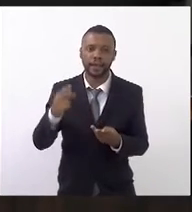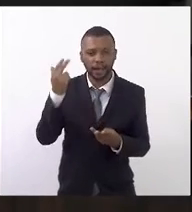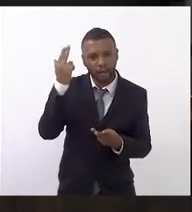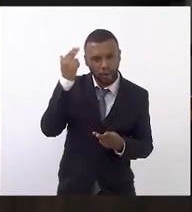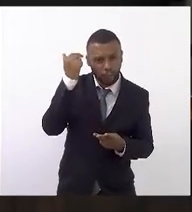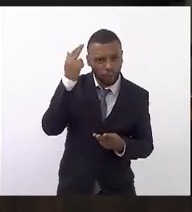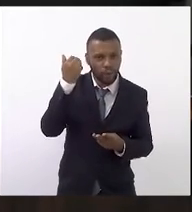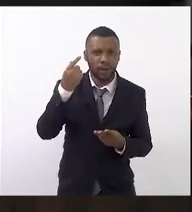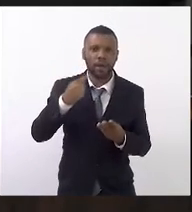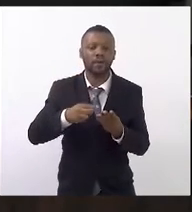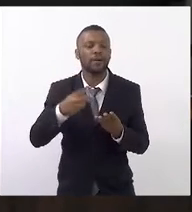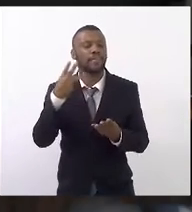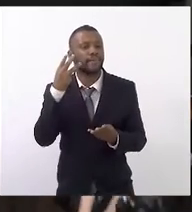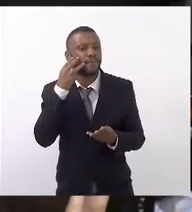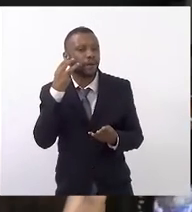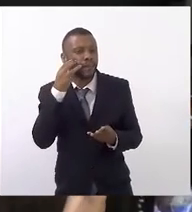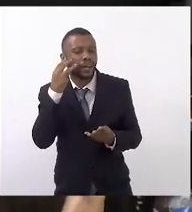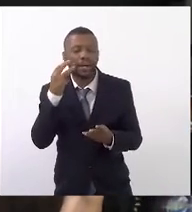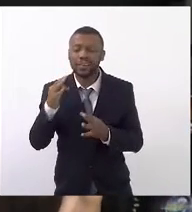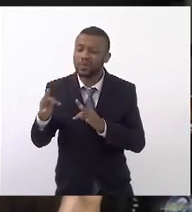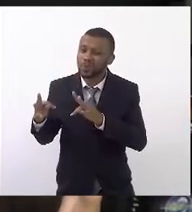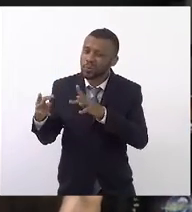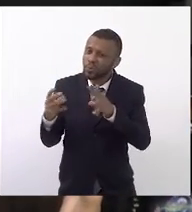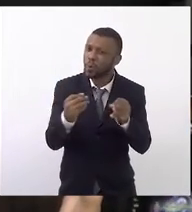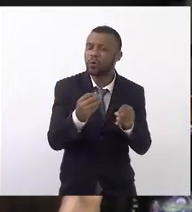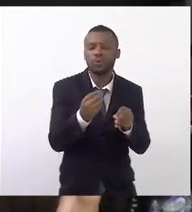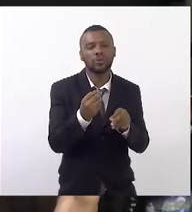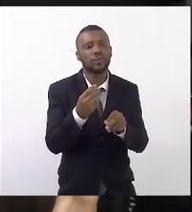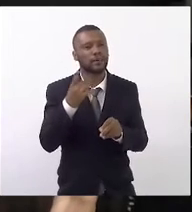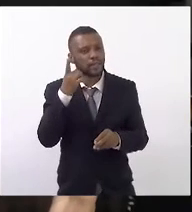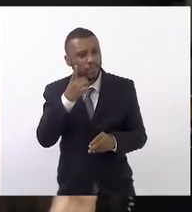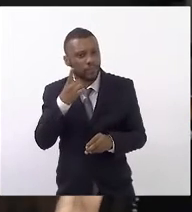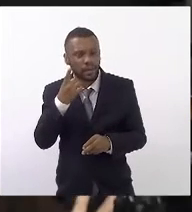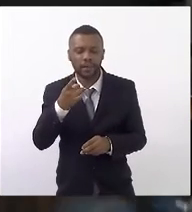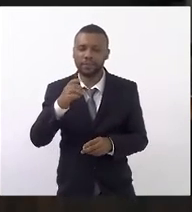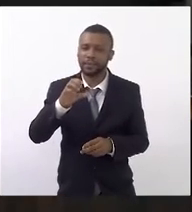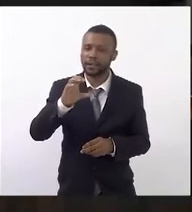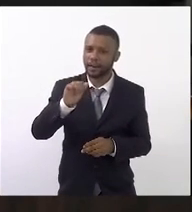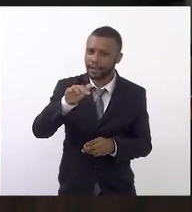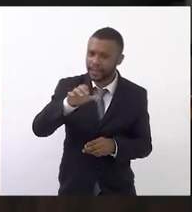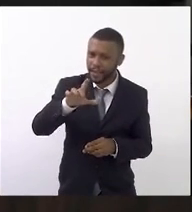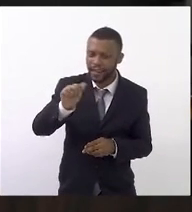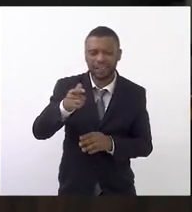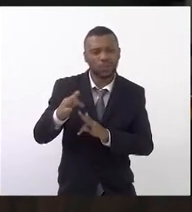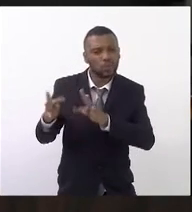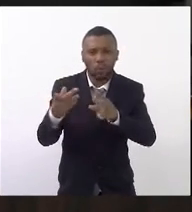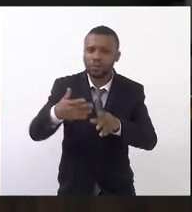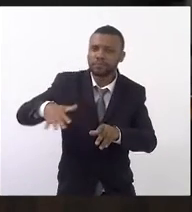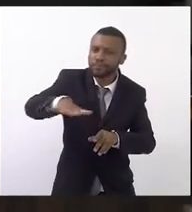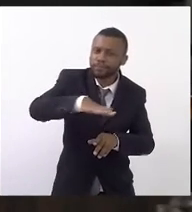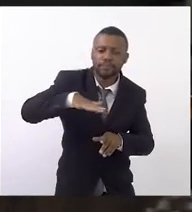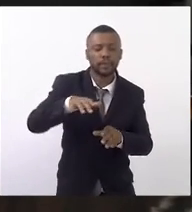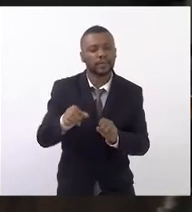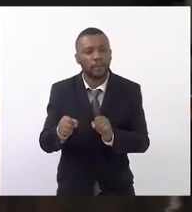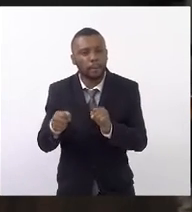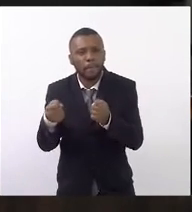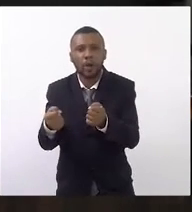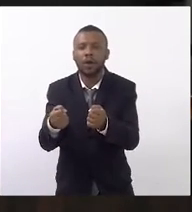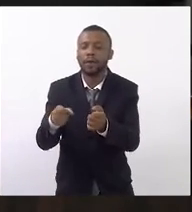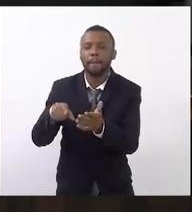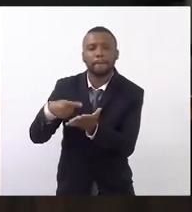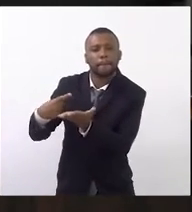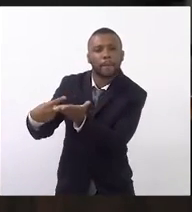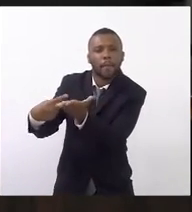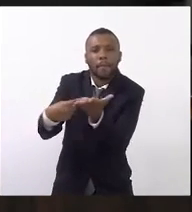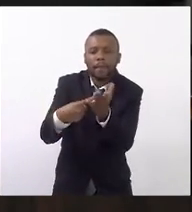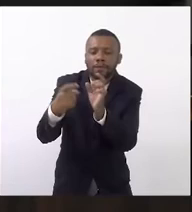Valdec, todos que estavam presentes, deputado Canela, deputado Márcio Pacheco, deputado Fábio Silva, todos que se empenharam e chegaram a um